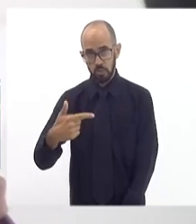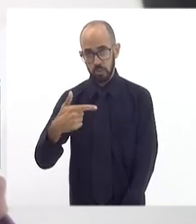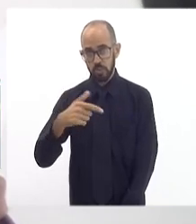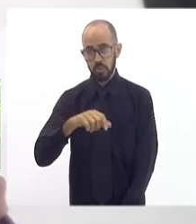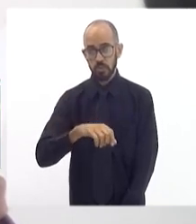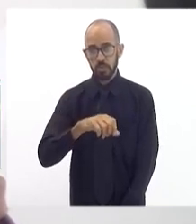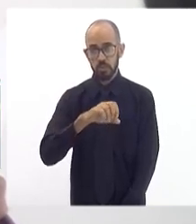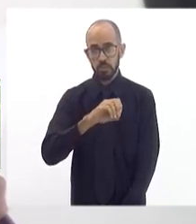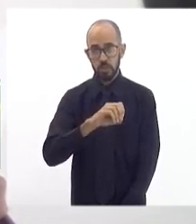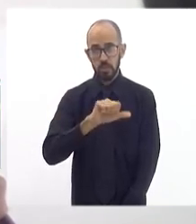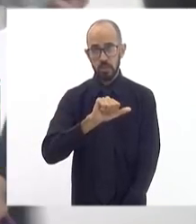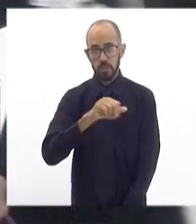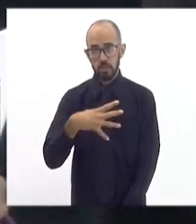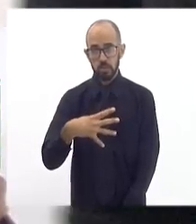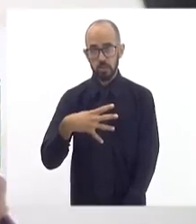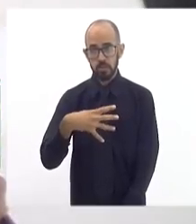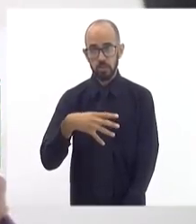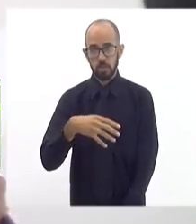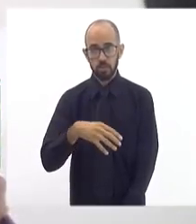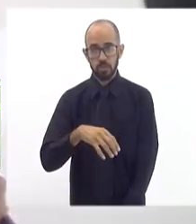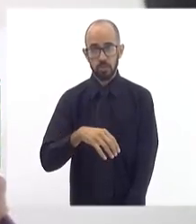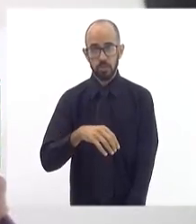07002/0 14726/2021